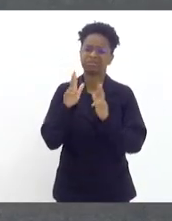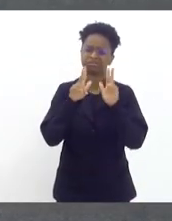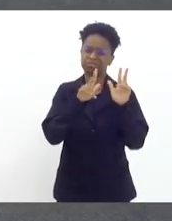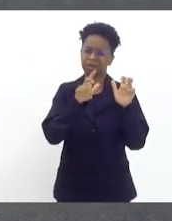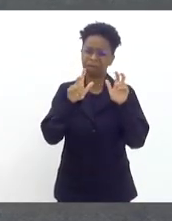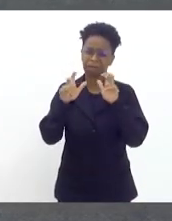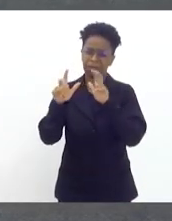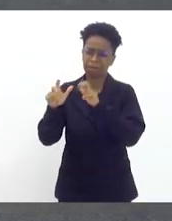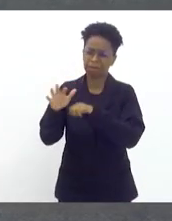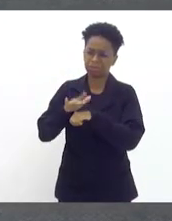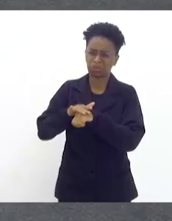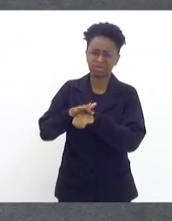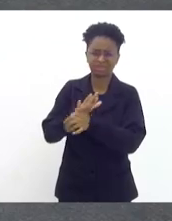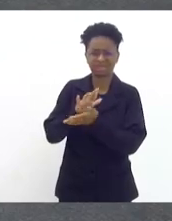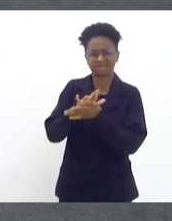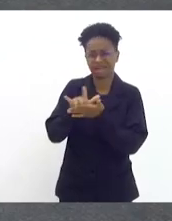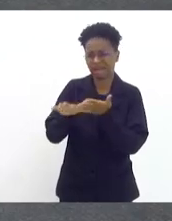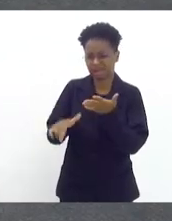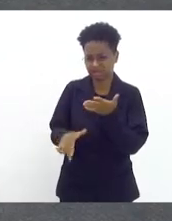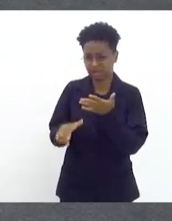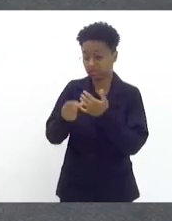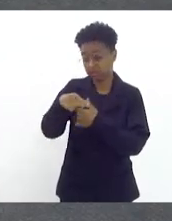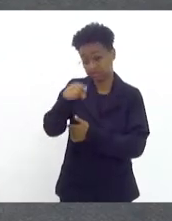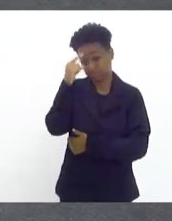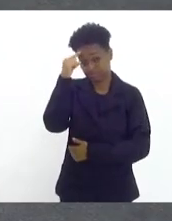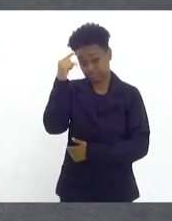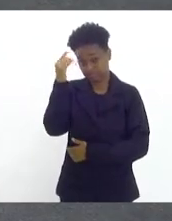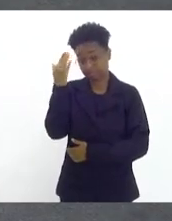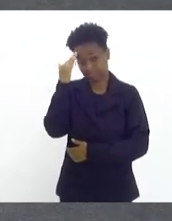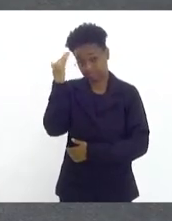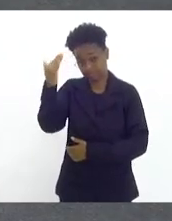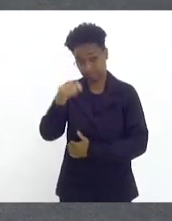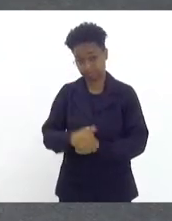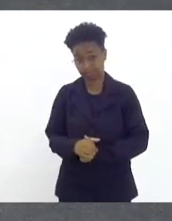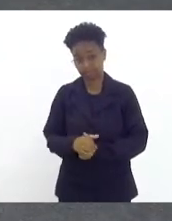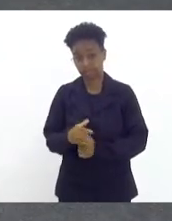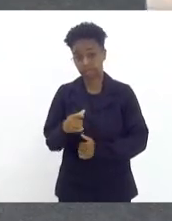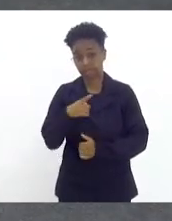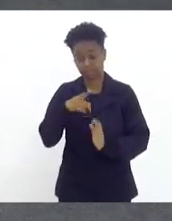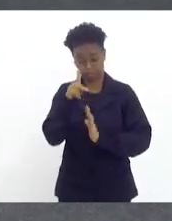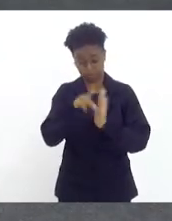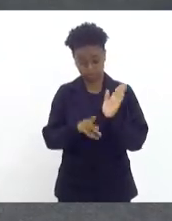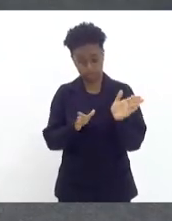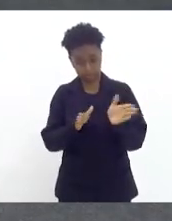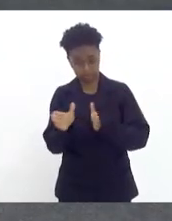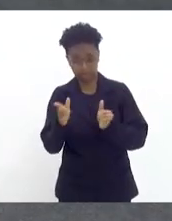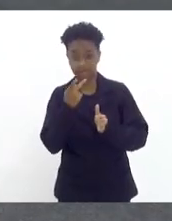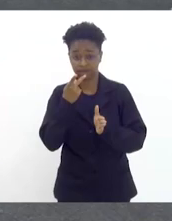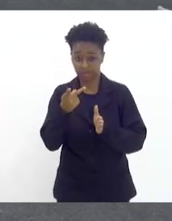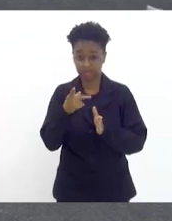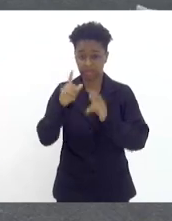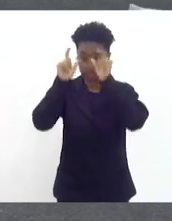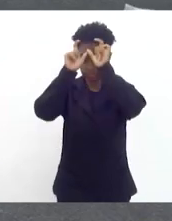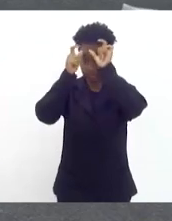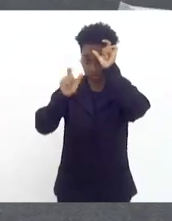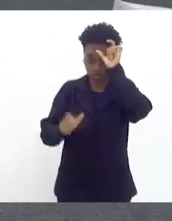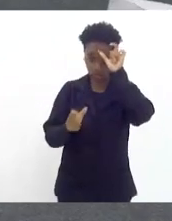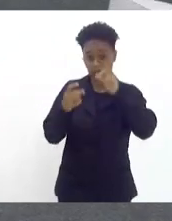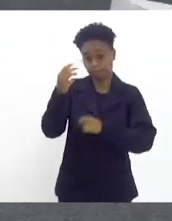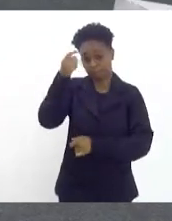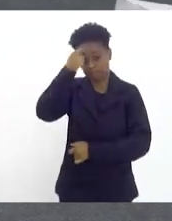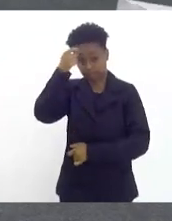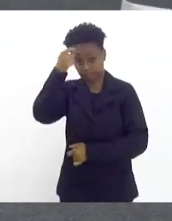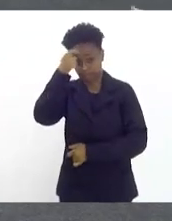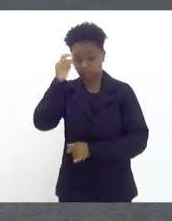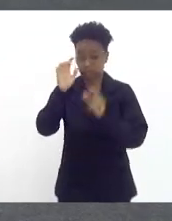nesse projeto só a pessoa ter a ideia esse projeto para acessibilidade fala do transtorno mental transtorno